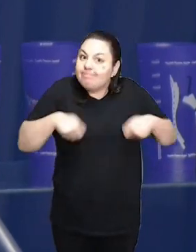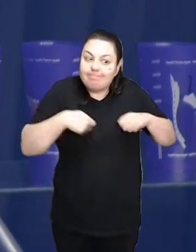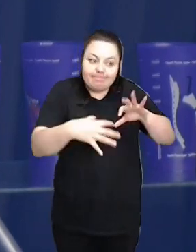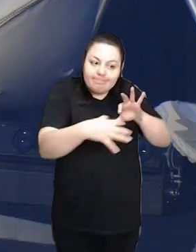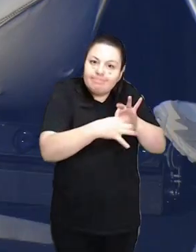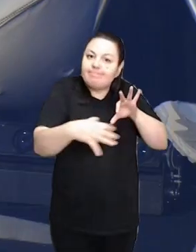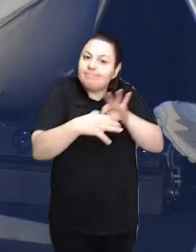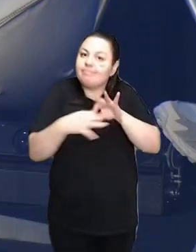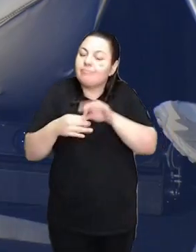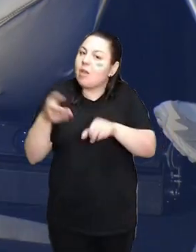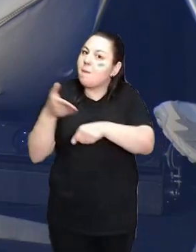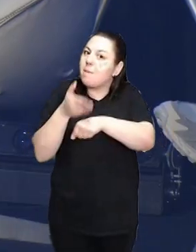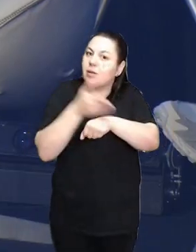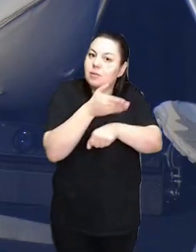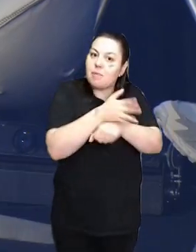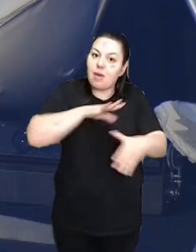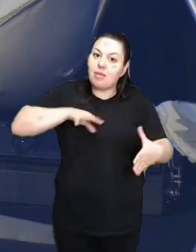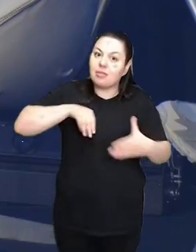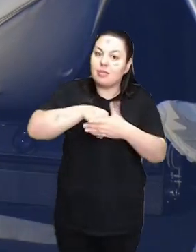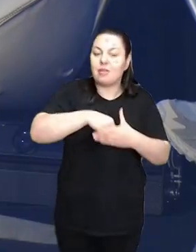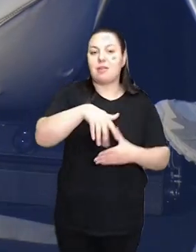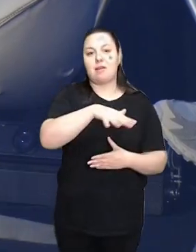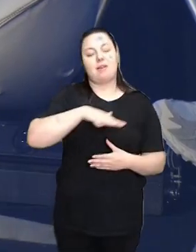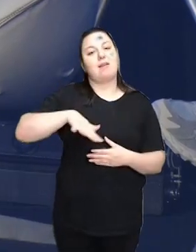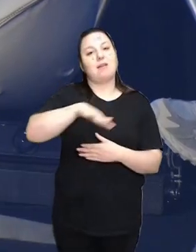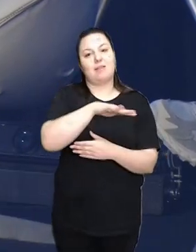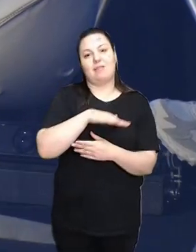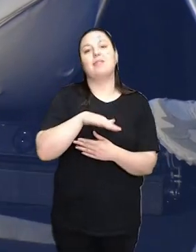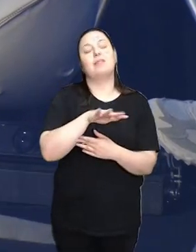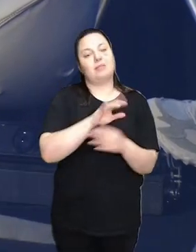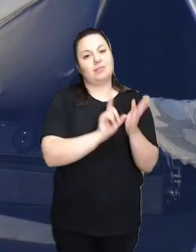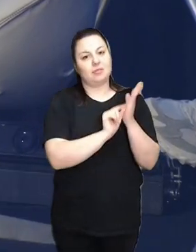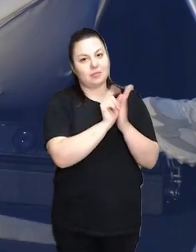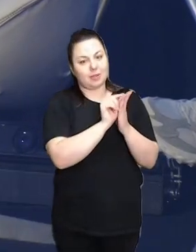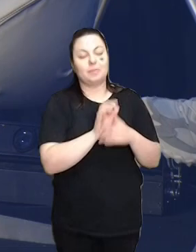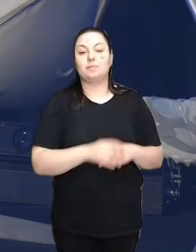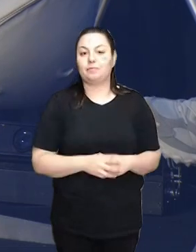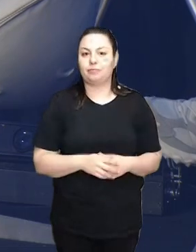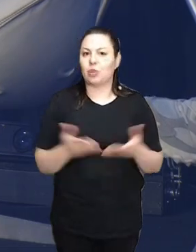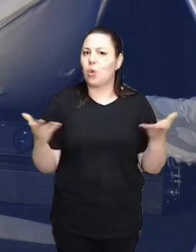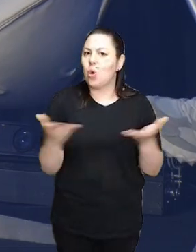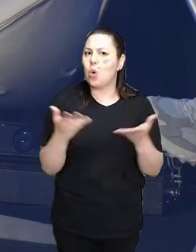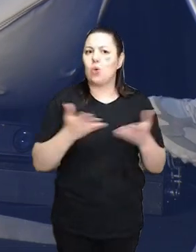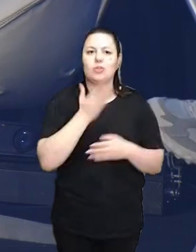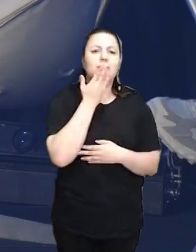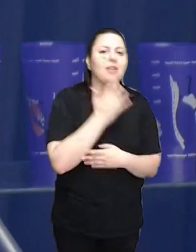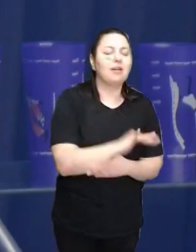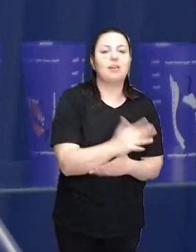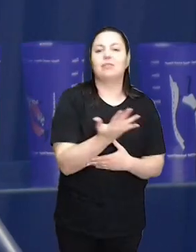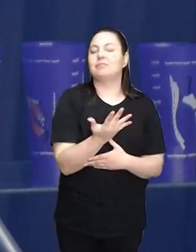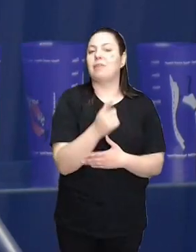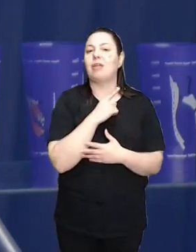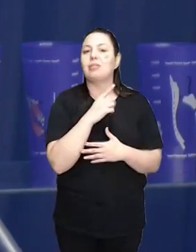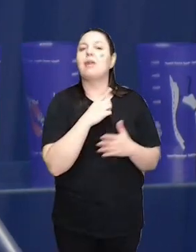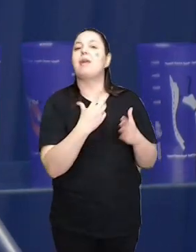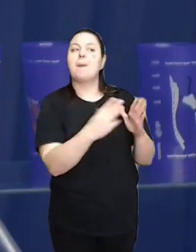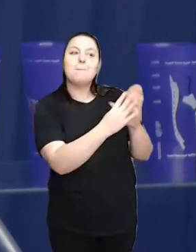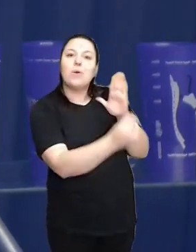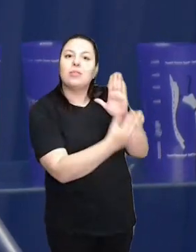participação no ambiente que ele é horizontal, né? Então, nós temos as crianças hoje, a internet, nós temos esse modelo de